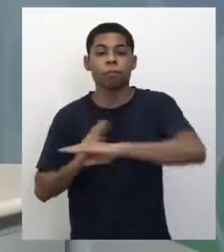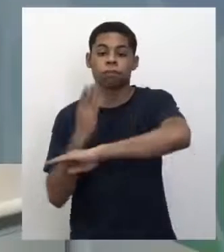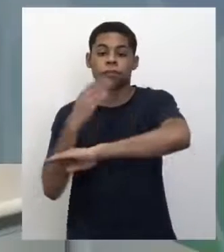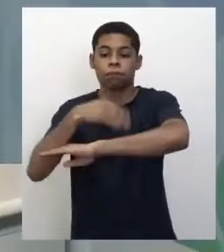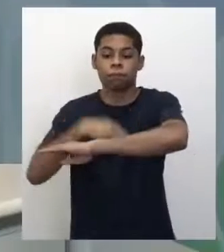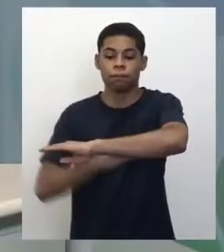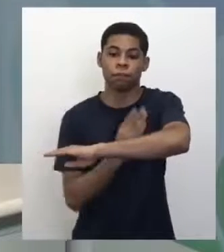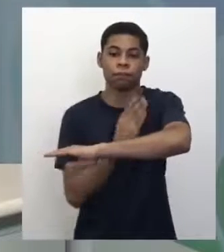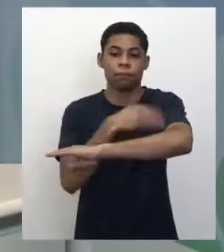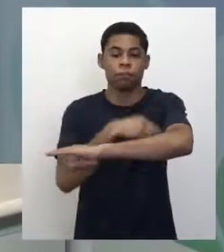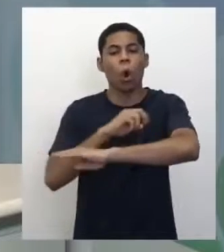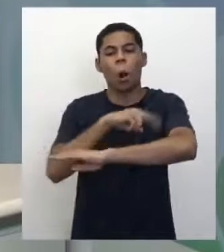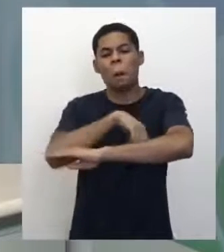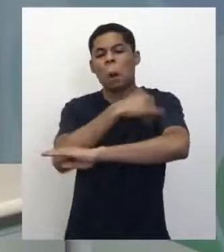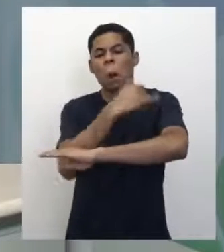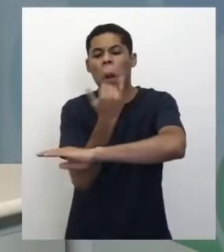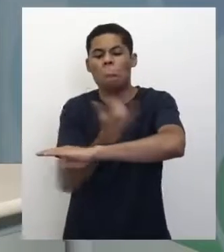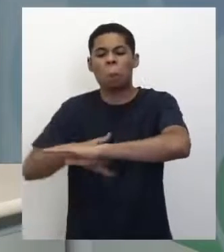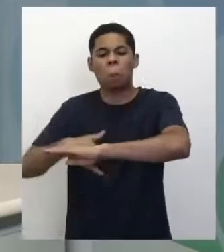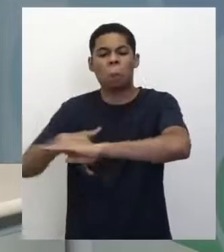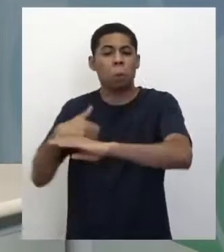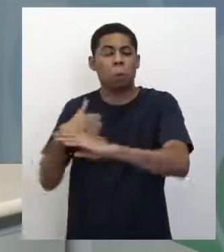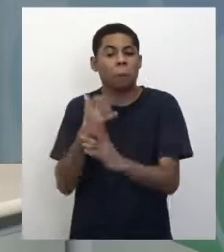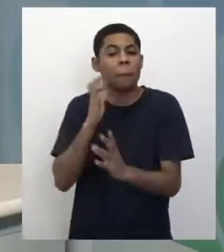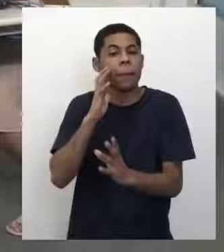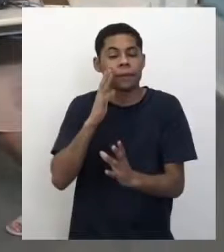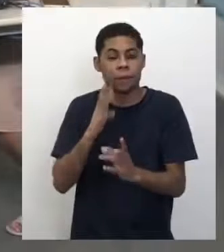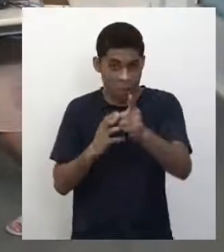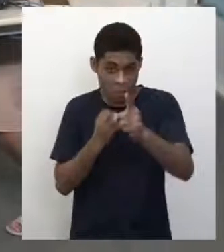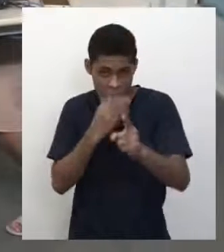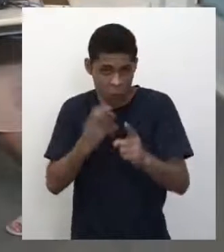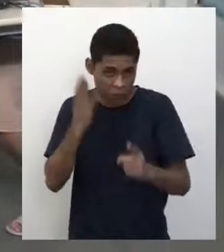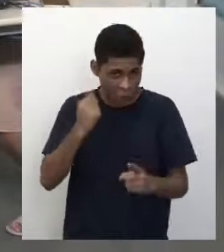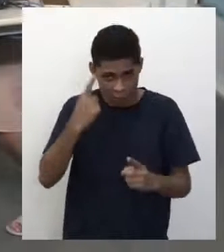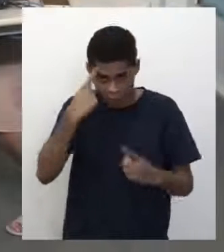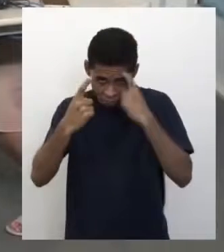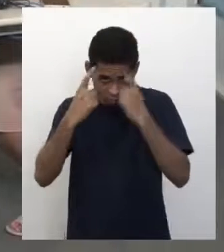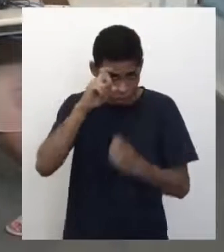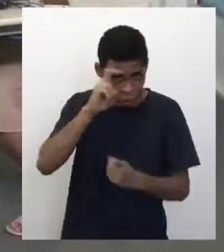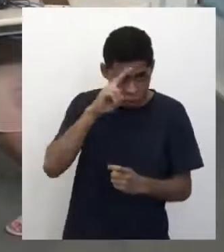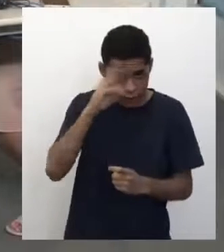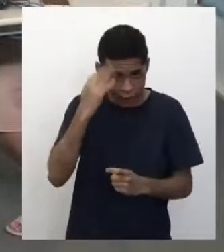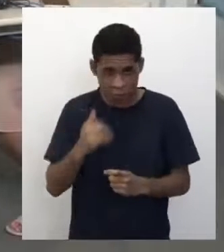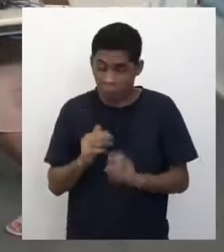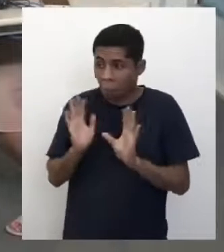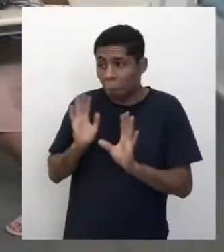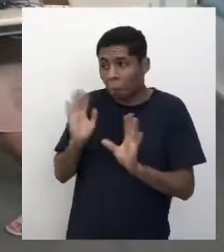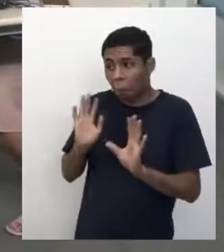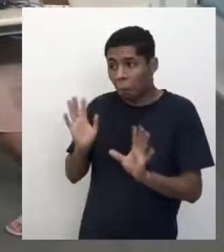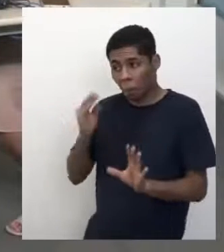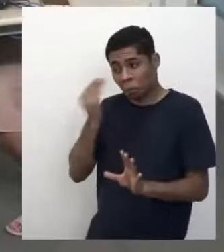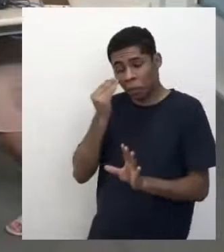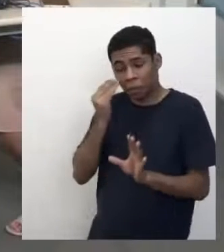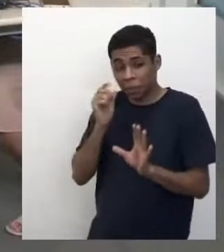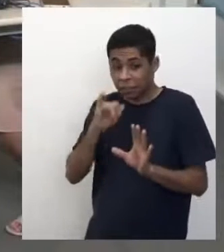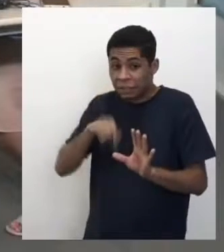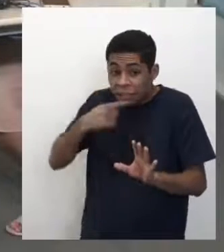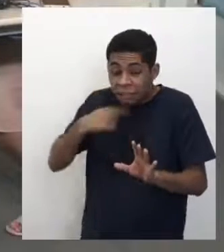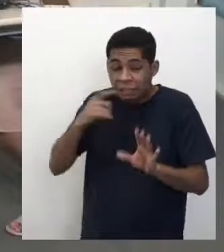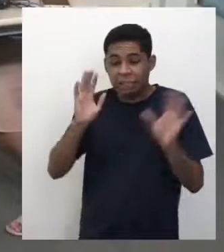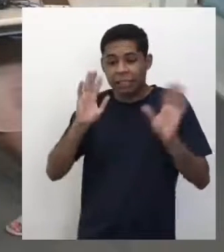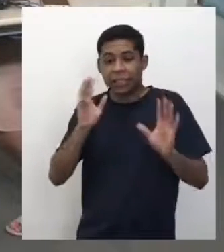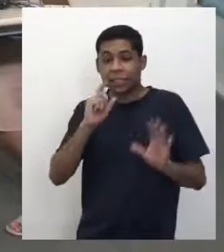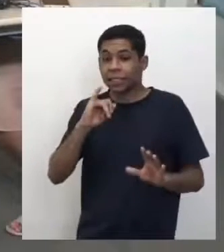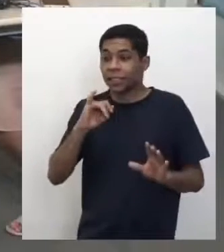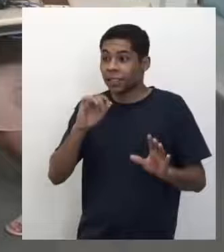escreve. É bom de história, professor? De inventar história? Bom, a gente tenta. Se não é bom ainda, a